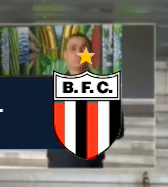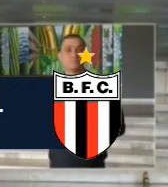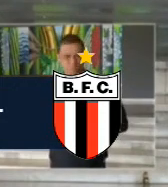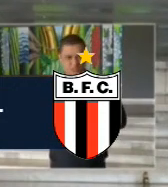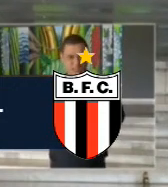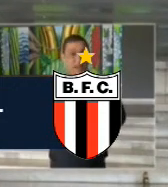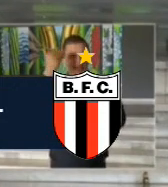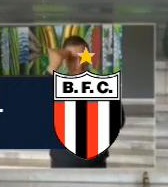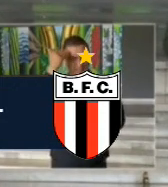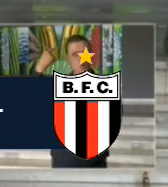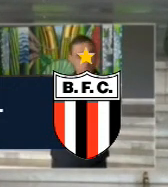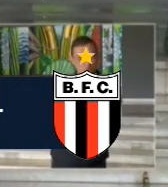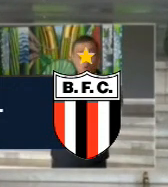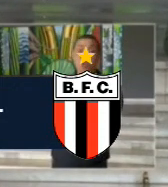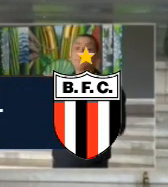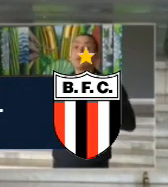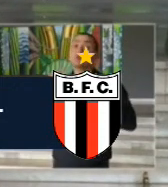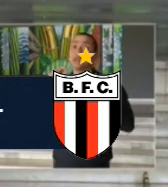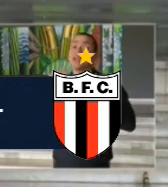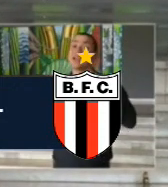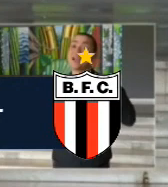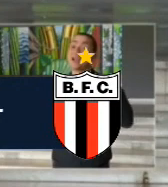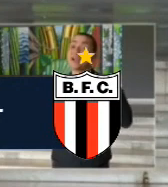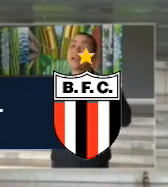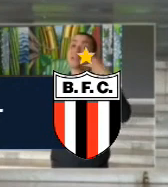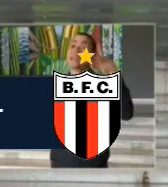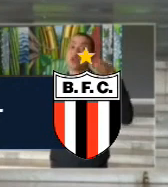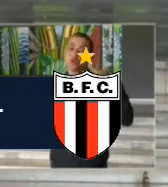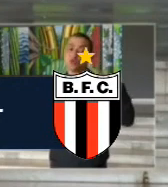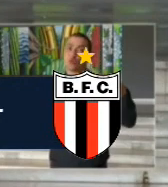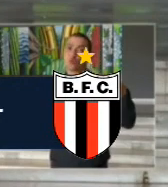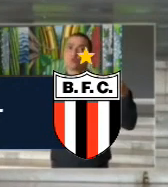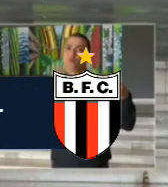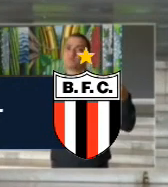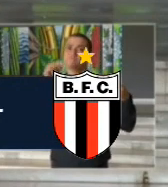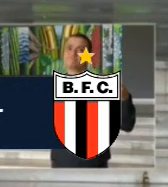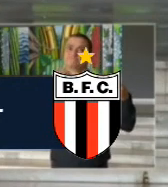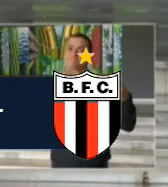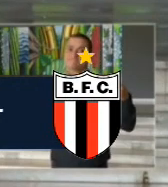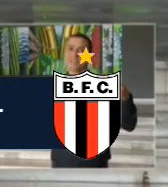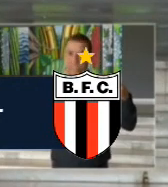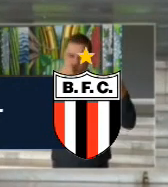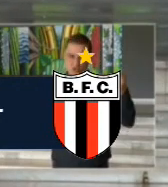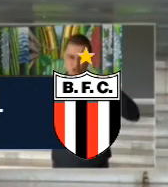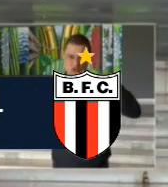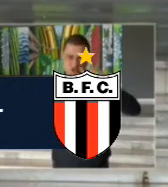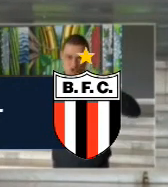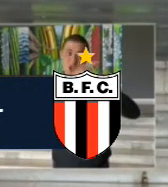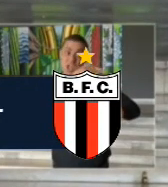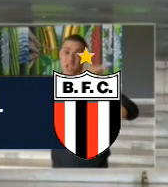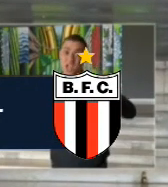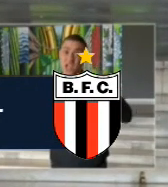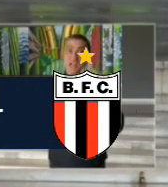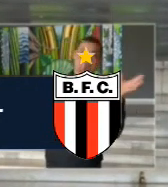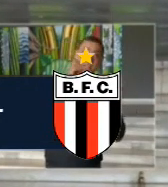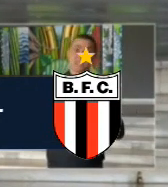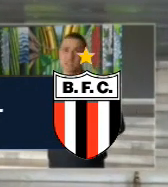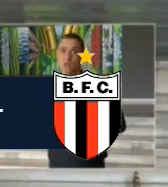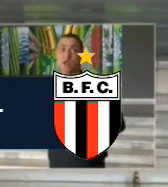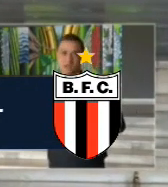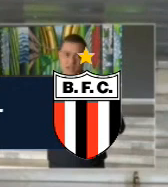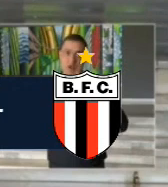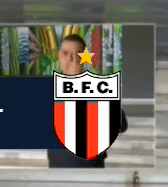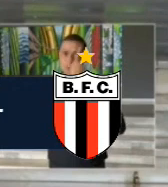realizar esse entendimento, nós dependemos da manifestação do Comitê de Saúde, do Centro de Contingência do Covid-19, que tem um